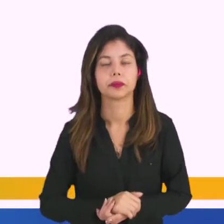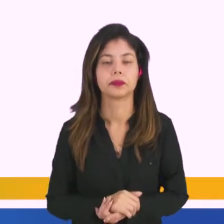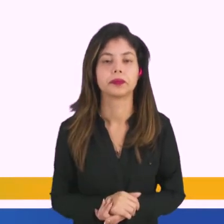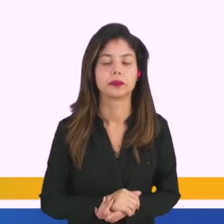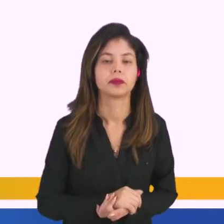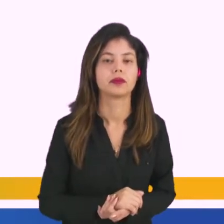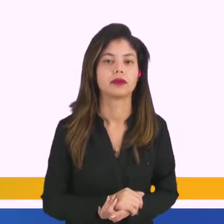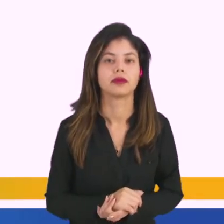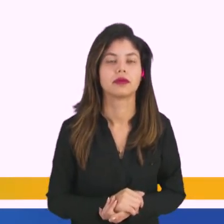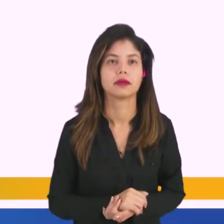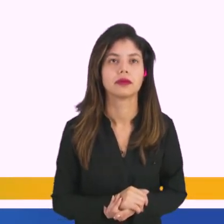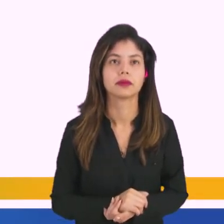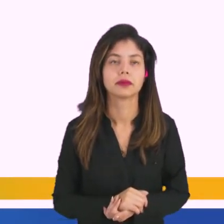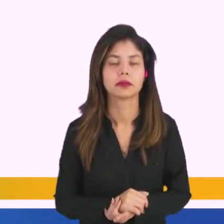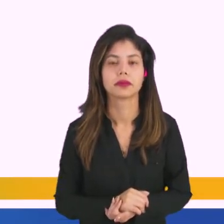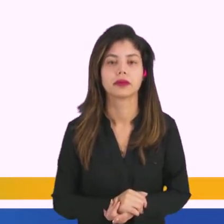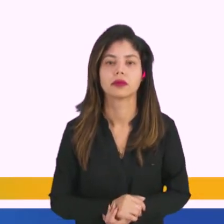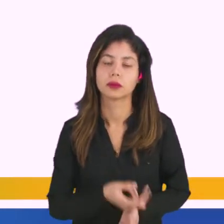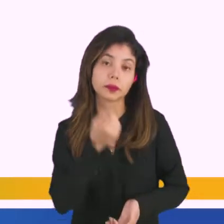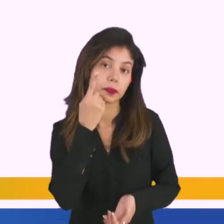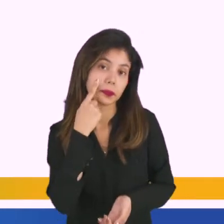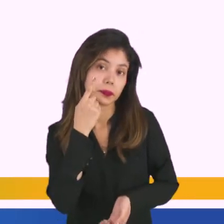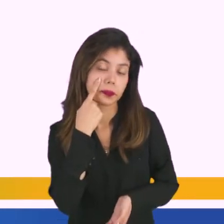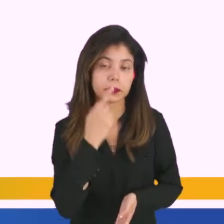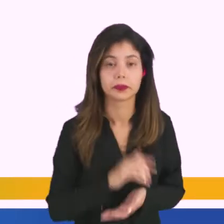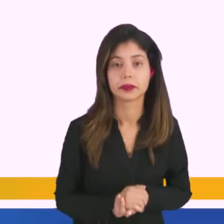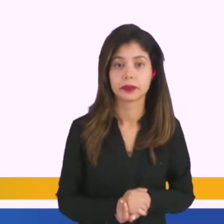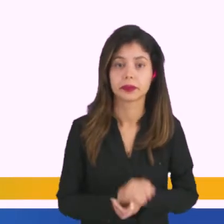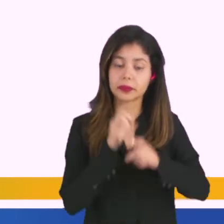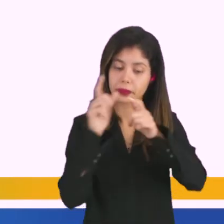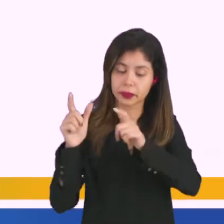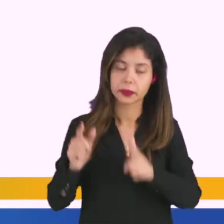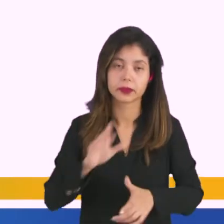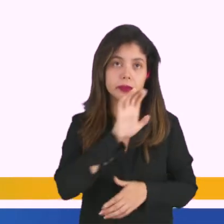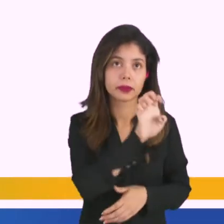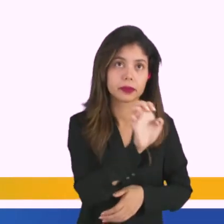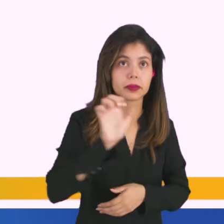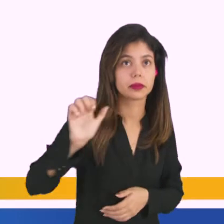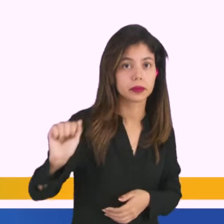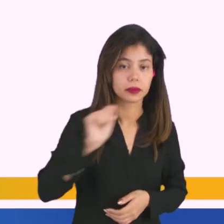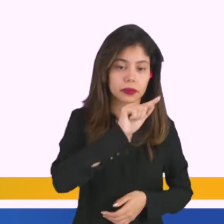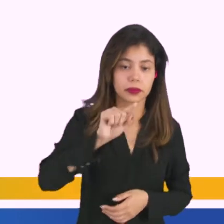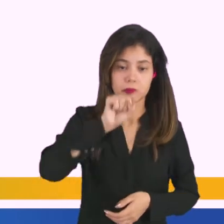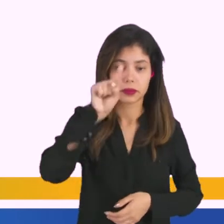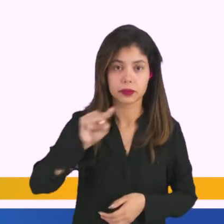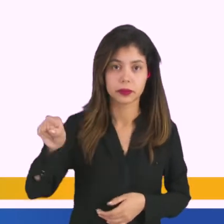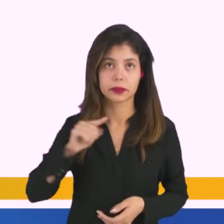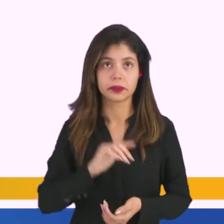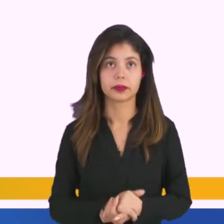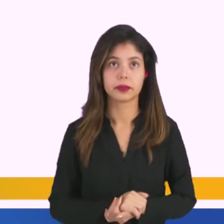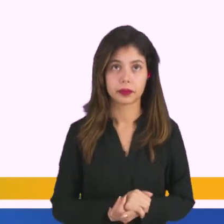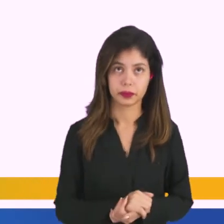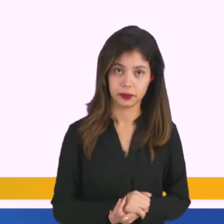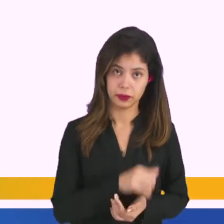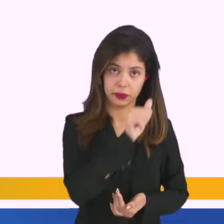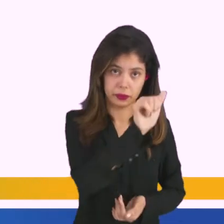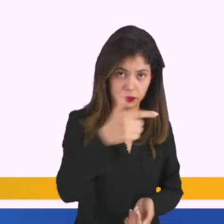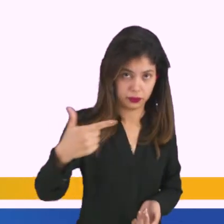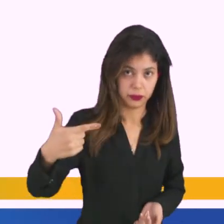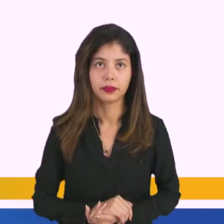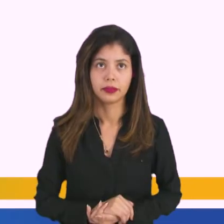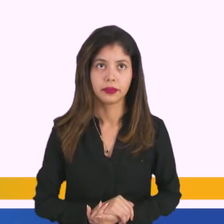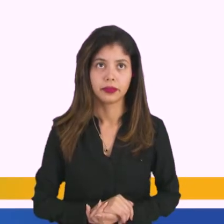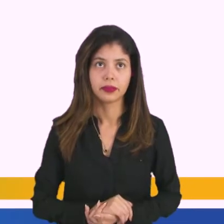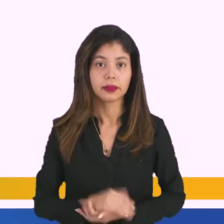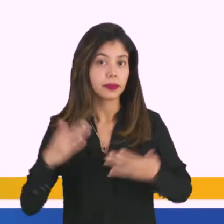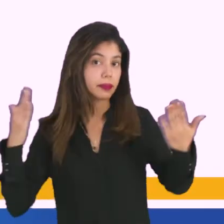ou 12, certo? Então, observe que nesse espaço amostral, o número de elementos aí, que é o número de elementos de ômega, né, é igual